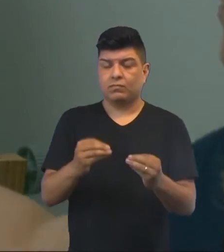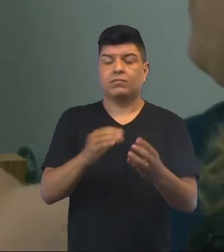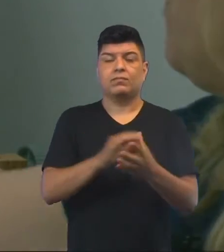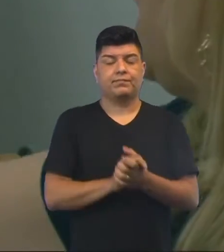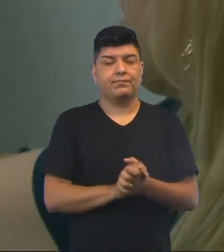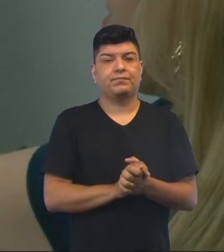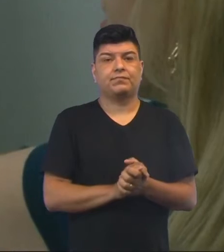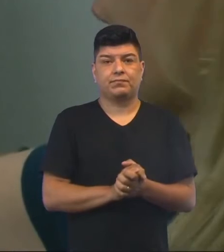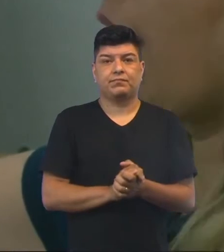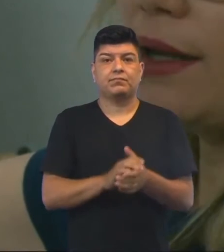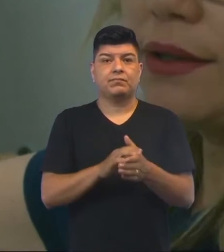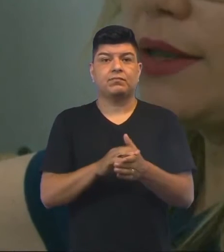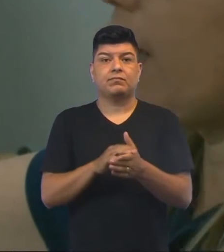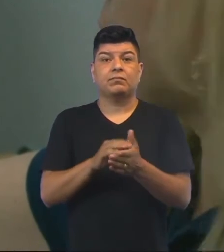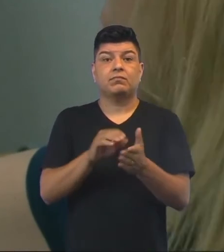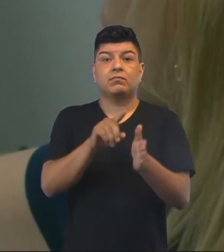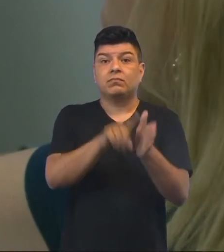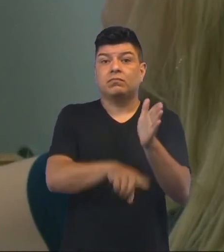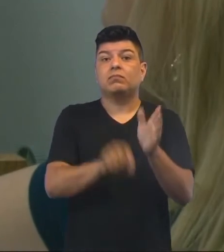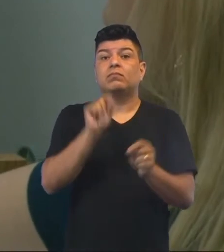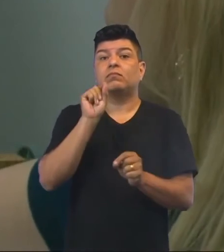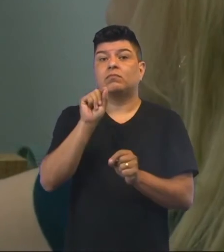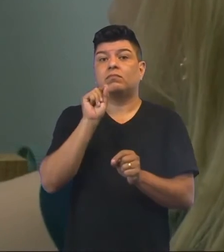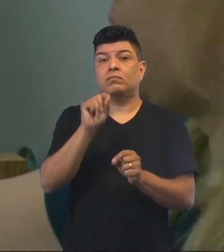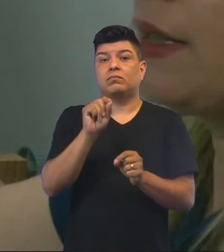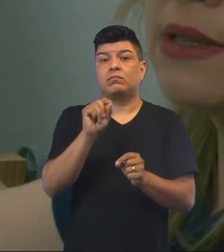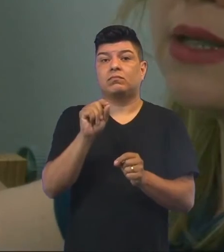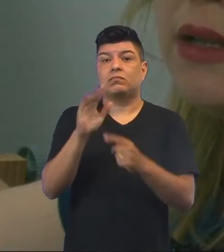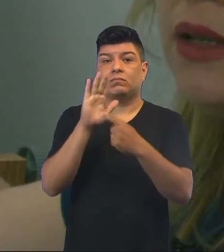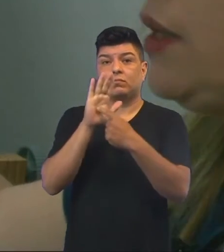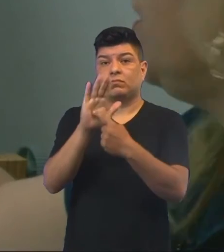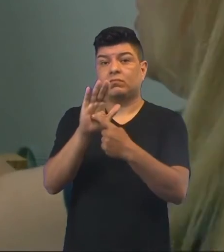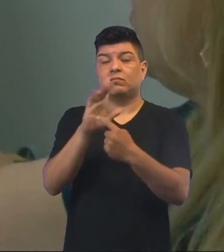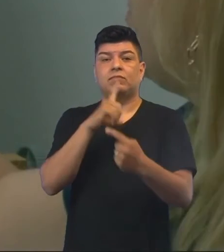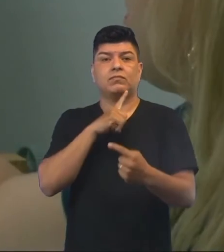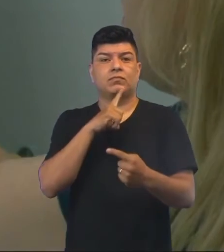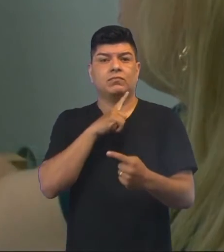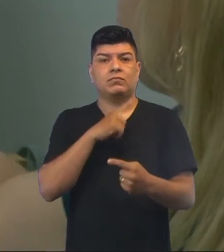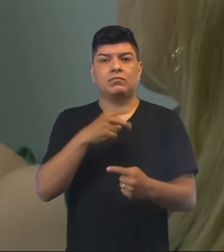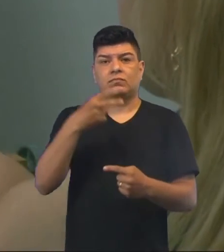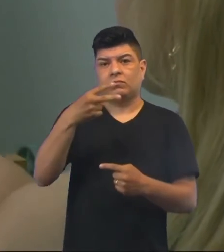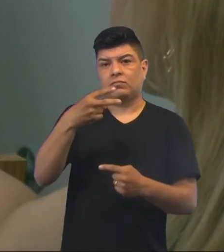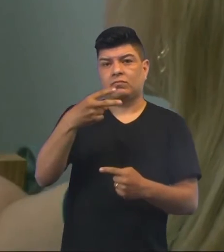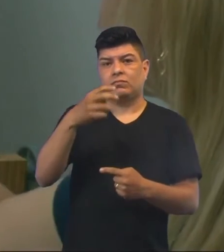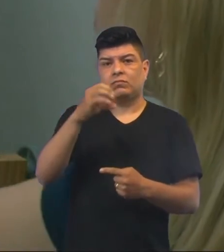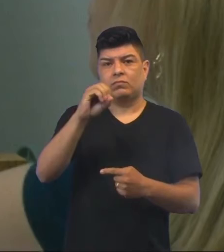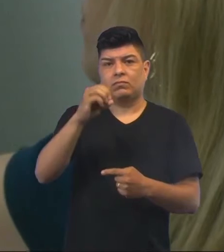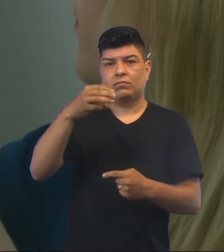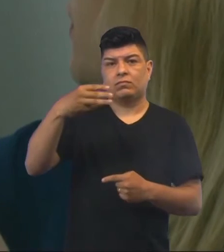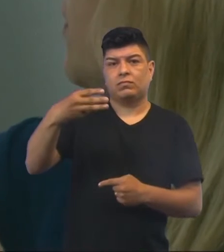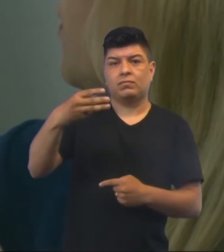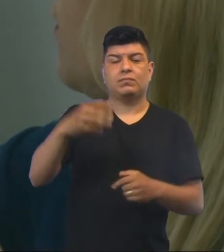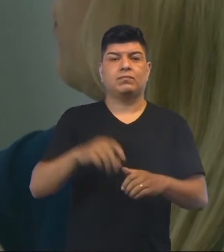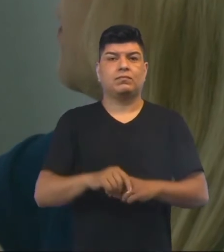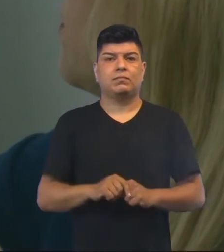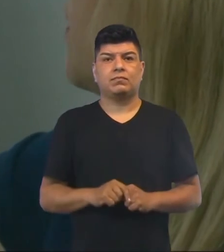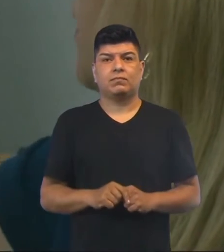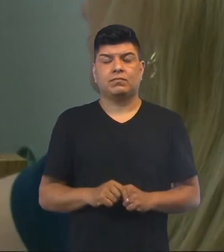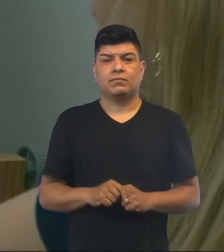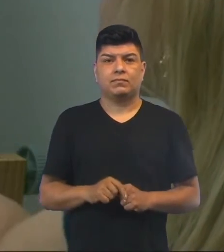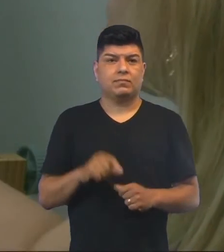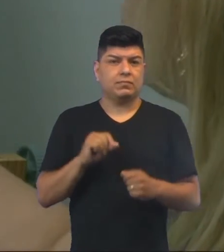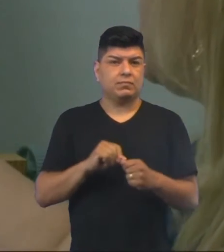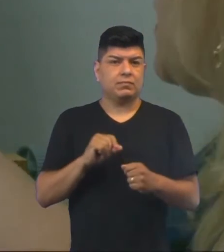e vou que é a parte 1 em 203 a